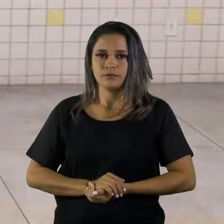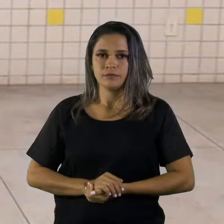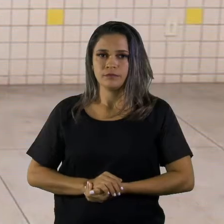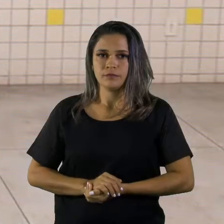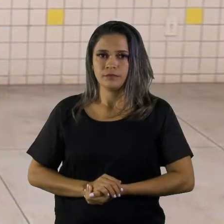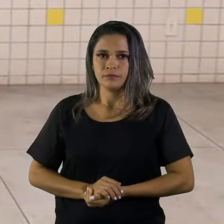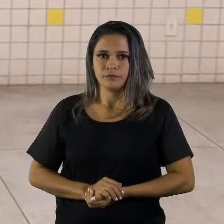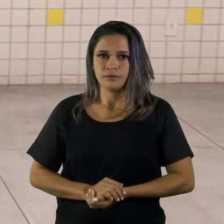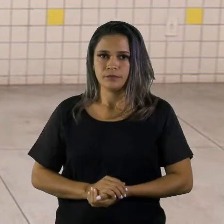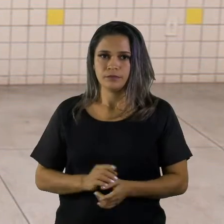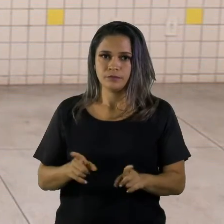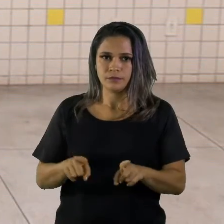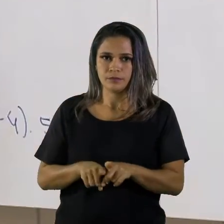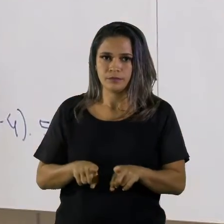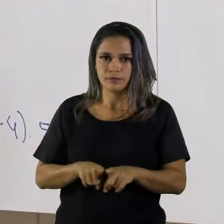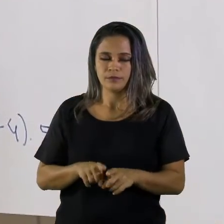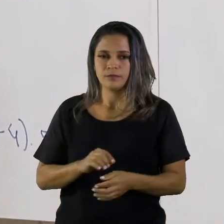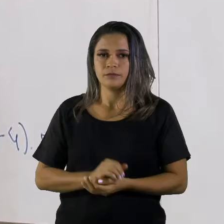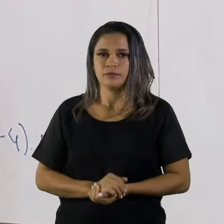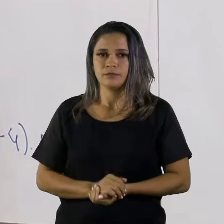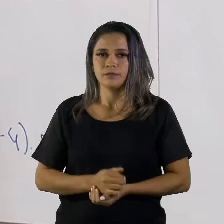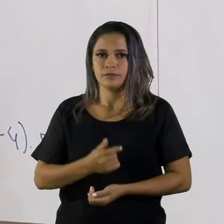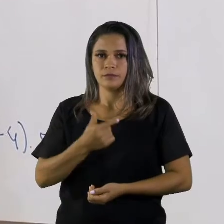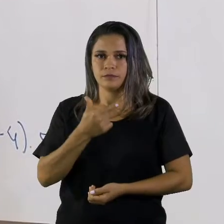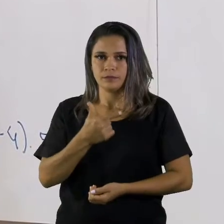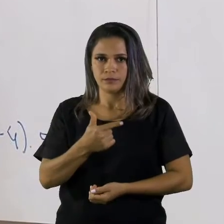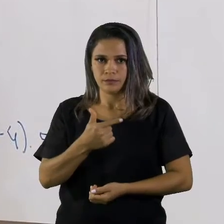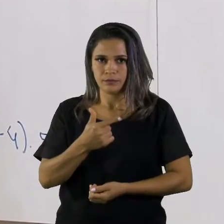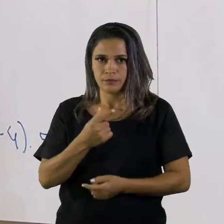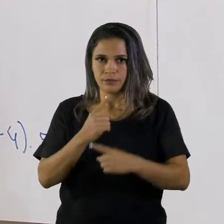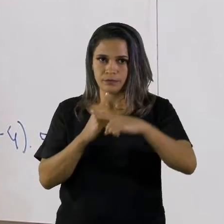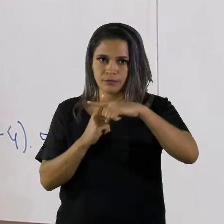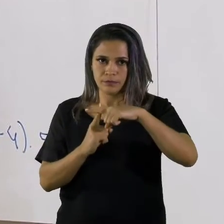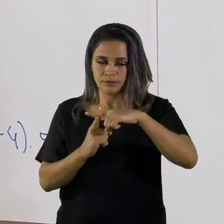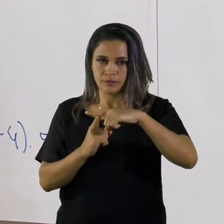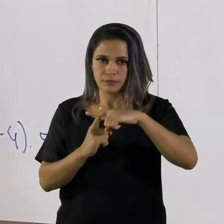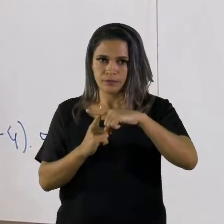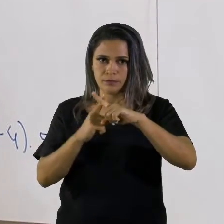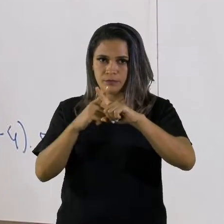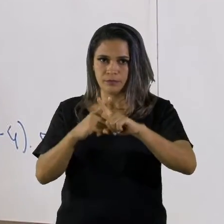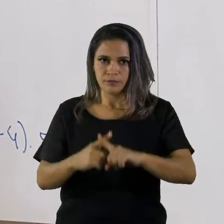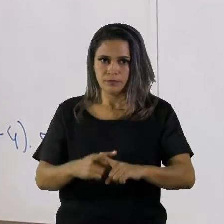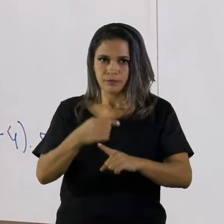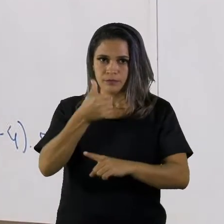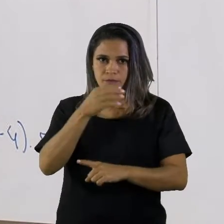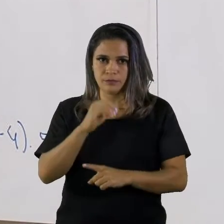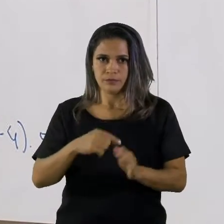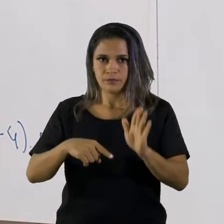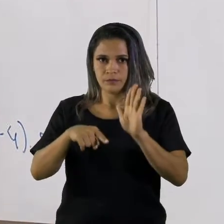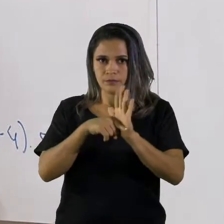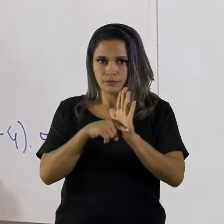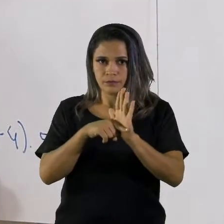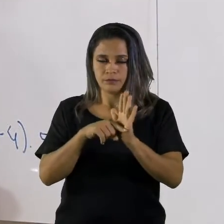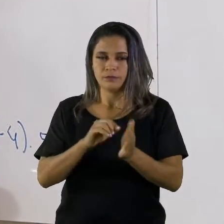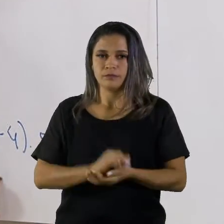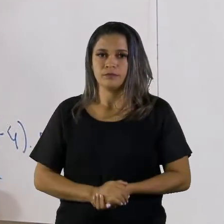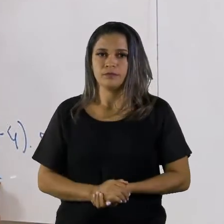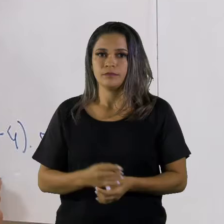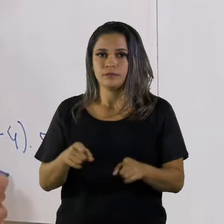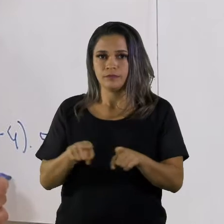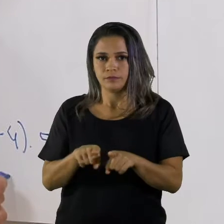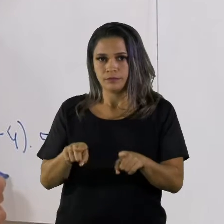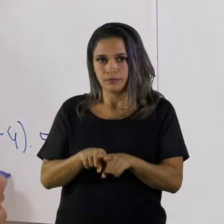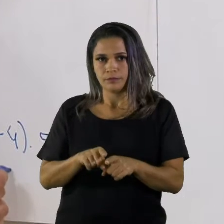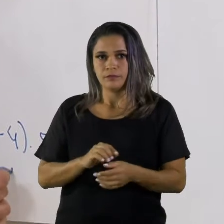Poderíamos fazer 2 positivo multiplicado por 10 negativo. Poderíamos